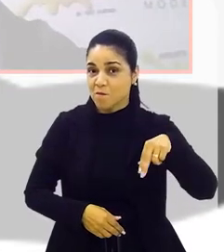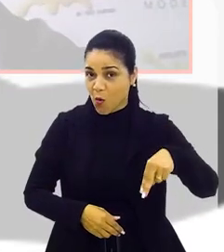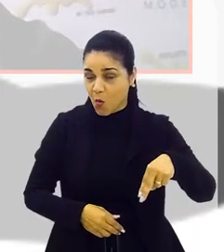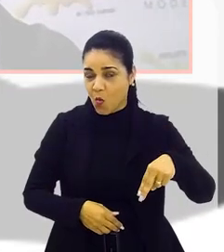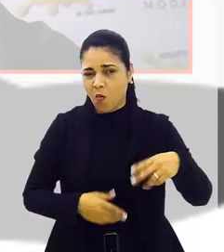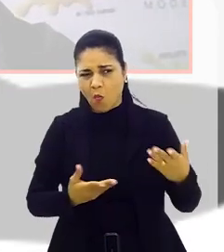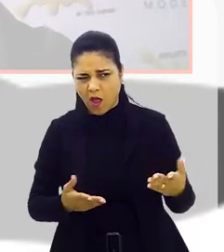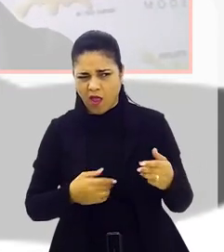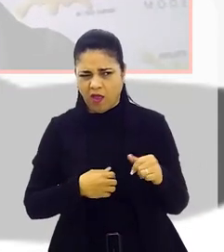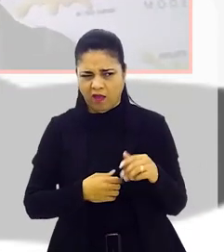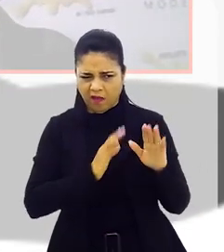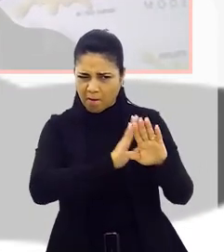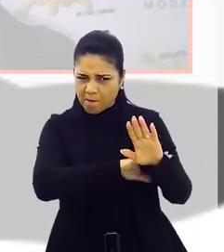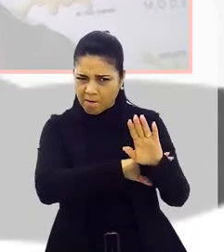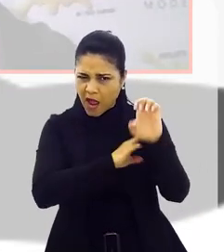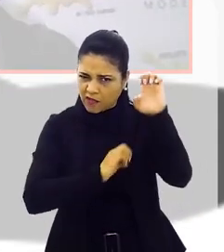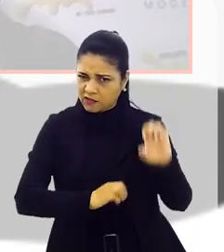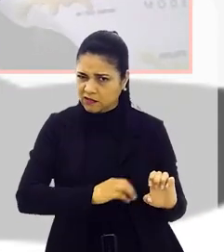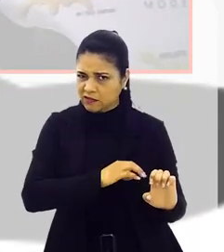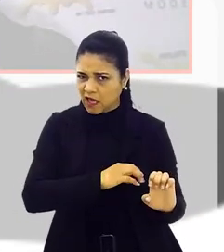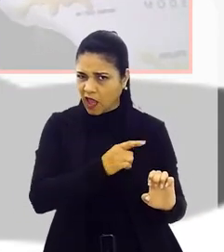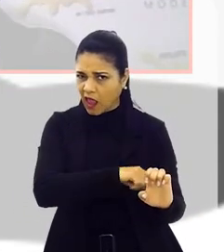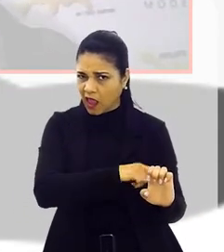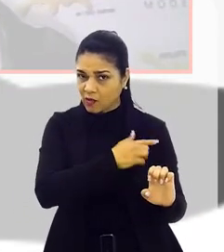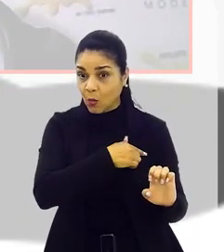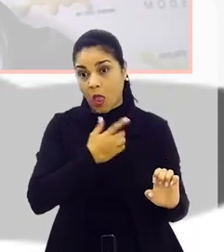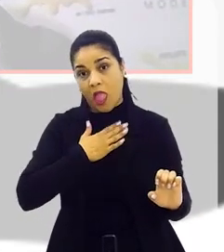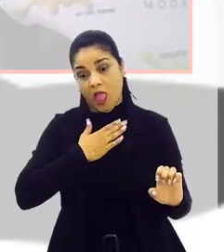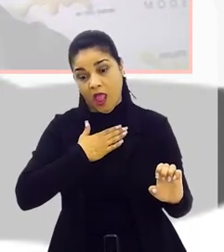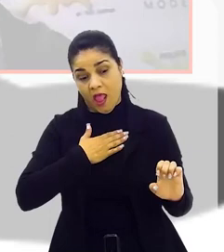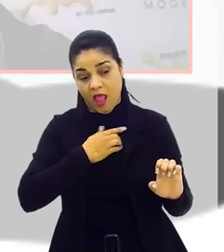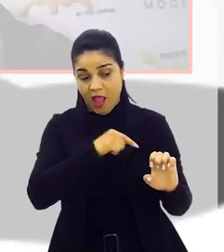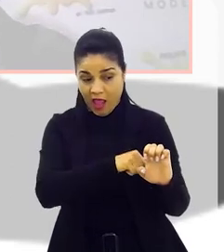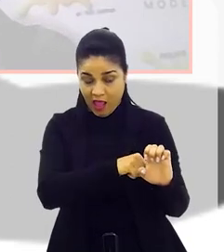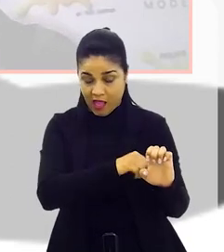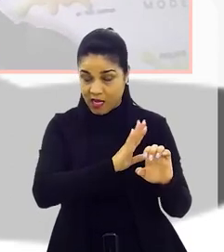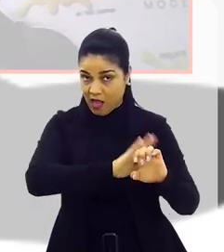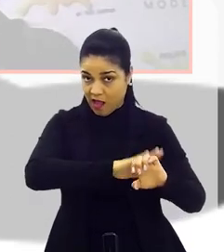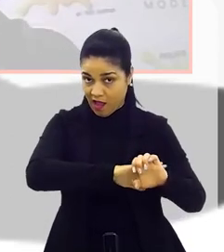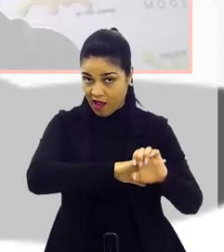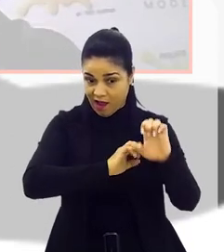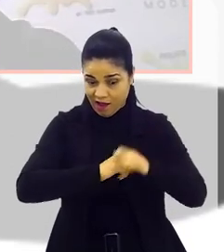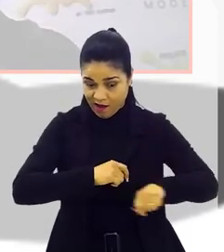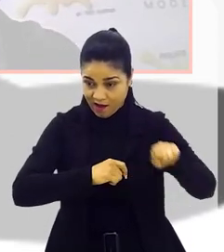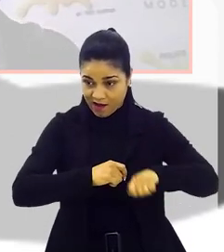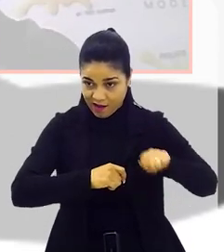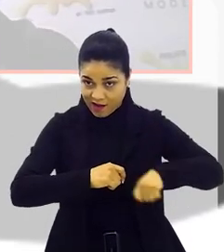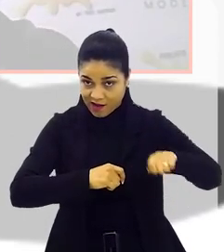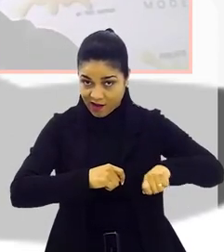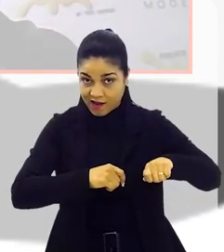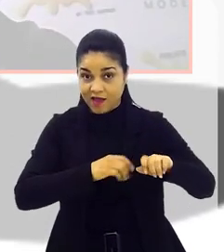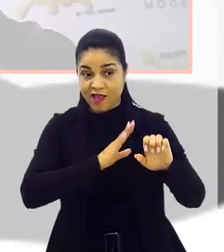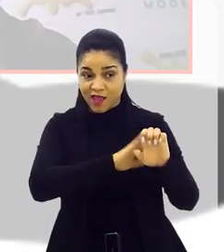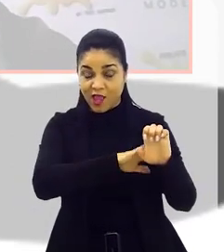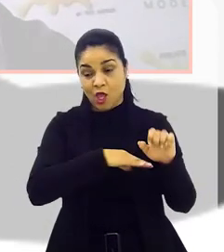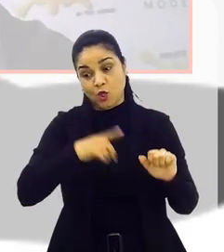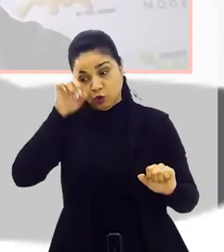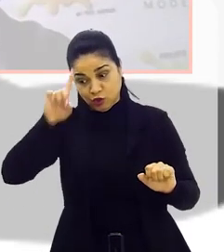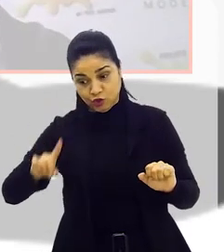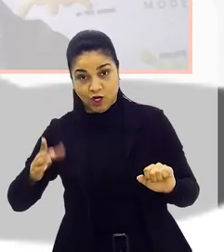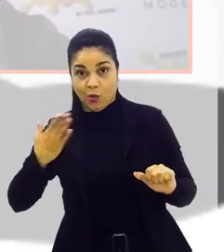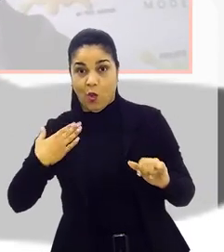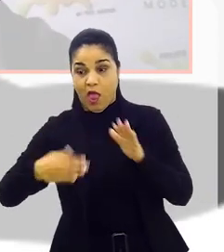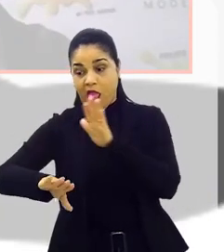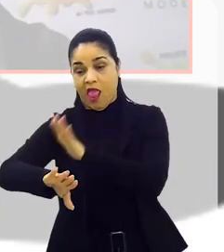Ramon. Ramon Guimarães. Aí todo mundo fala assim: ué, braço esquerdo? Todo mundo tem um braço direito. Eu falei: mas é porque ele é canhoto. Então ele é meu braço esquerdo, porque